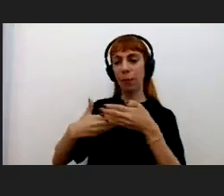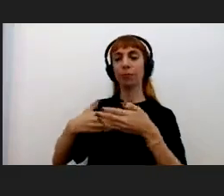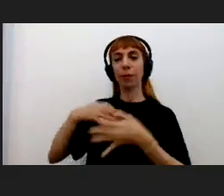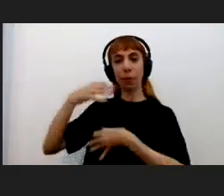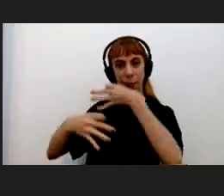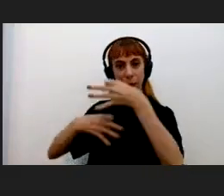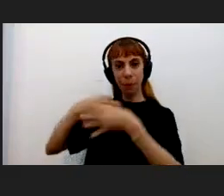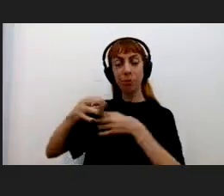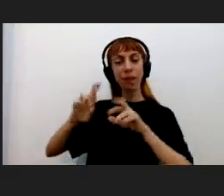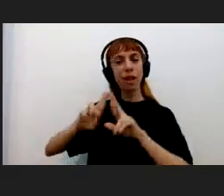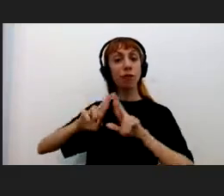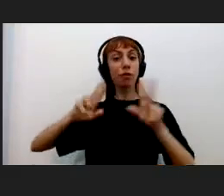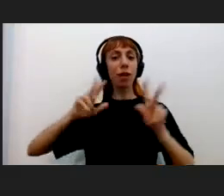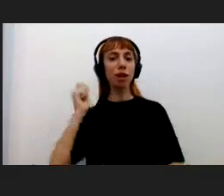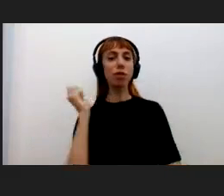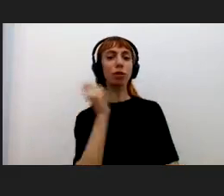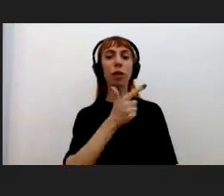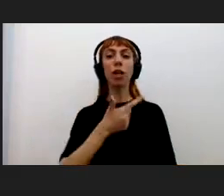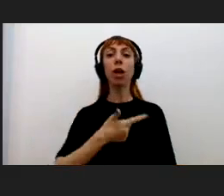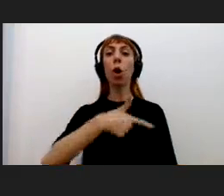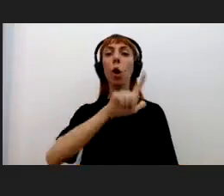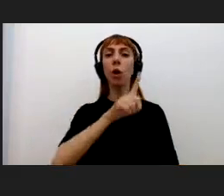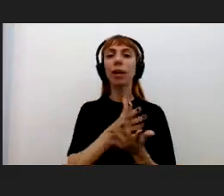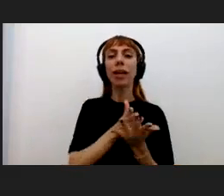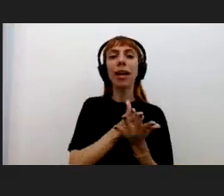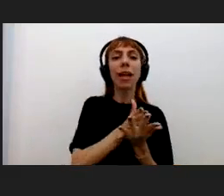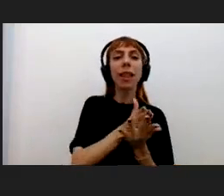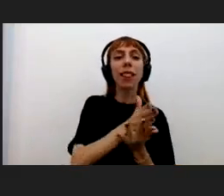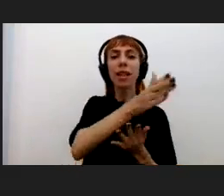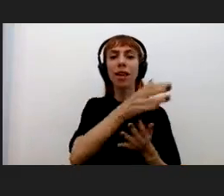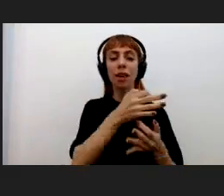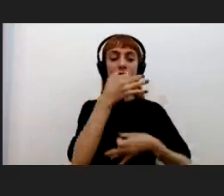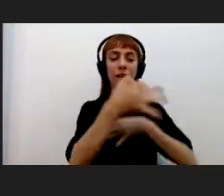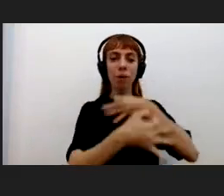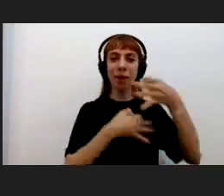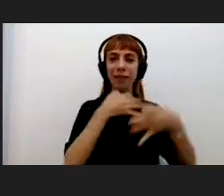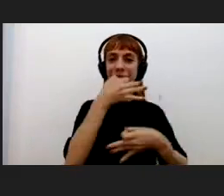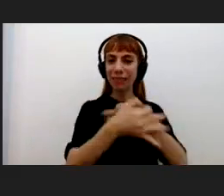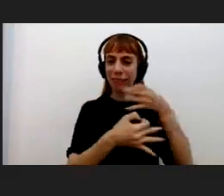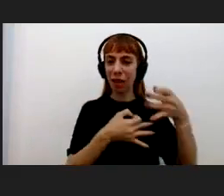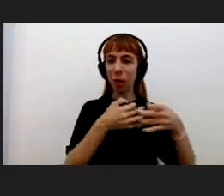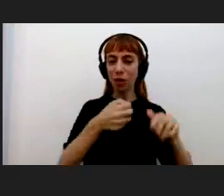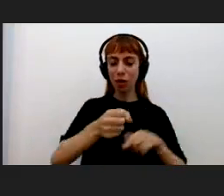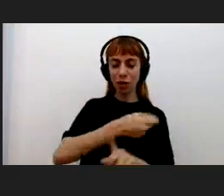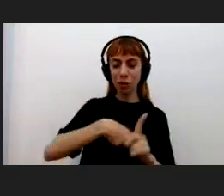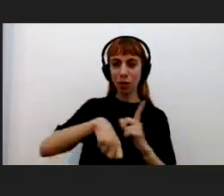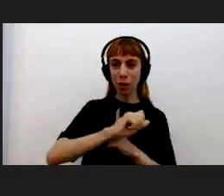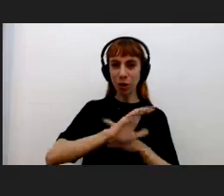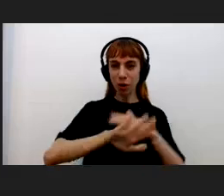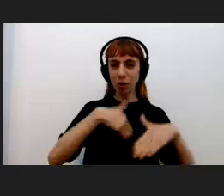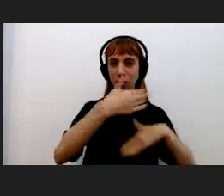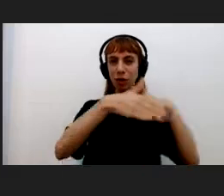argumentativa que socialmente se constrói a respeito da psicologia.